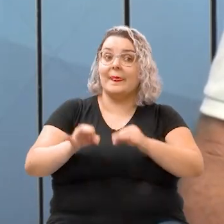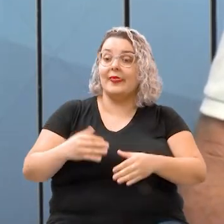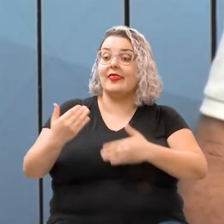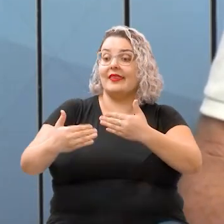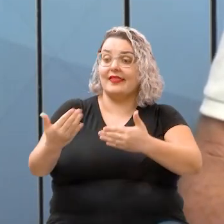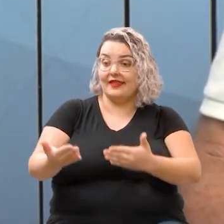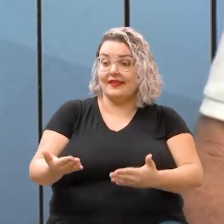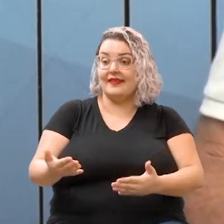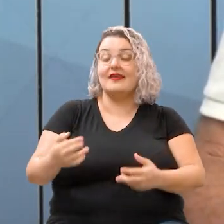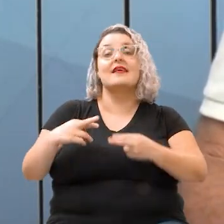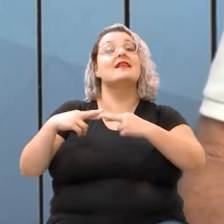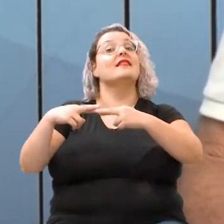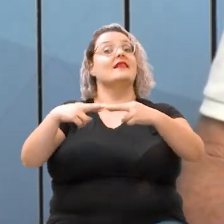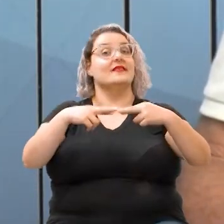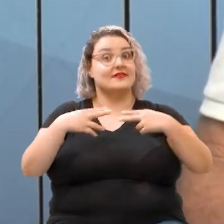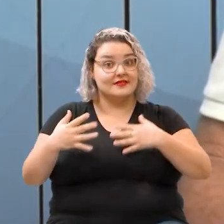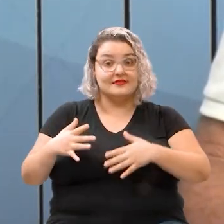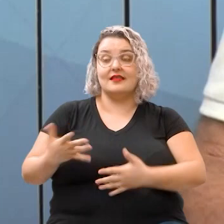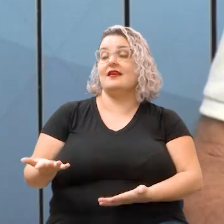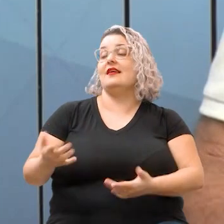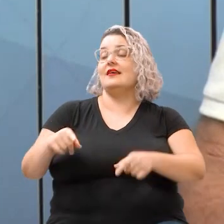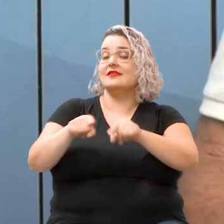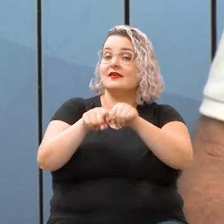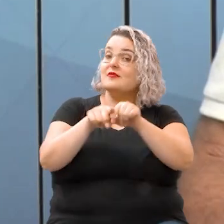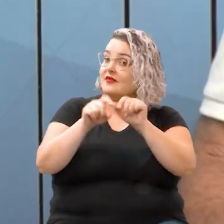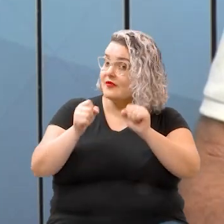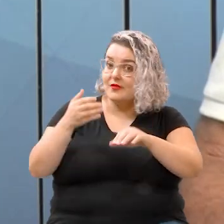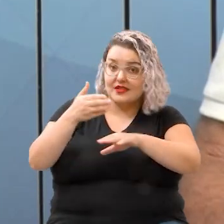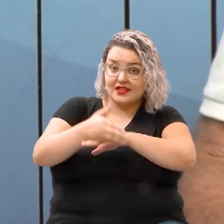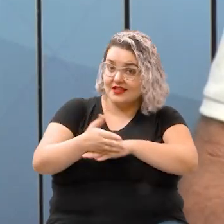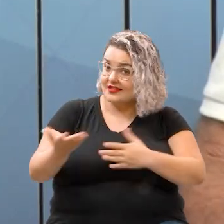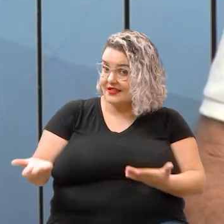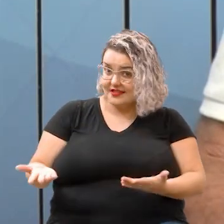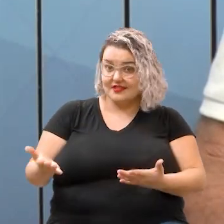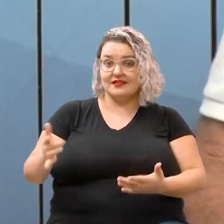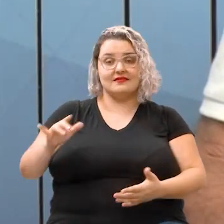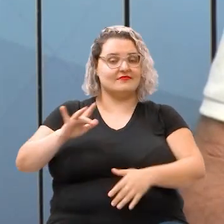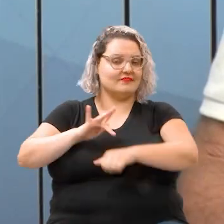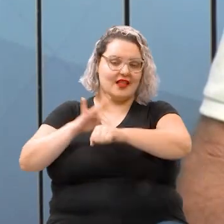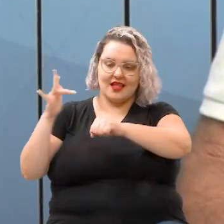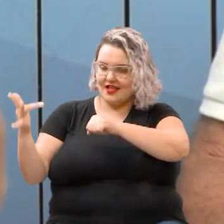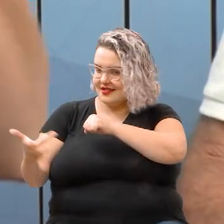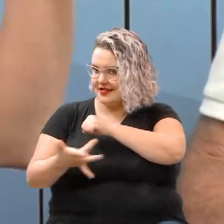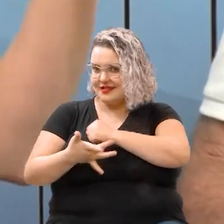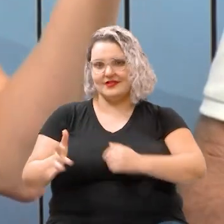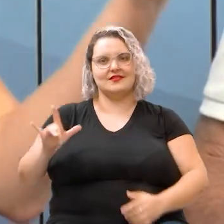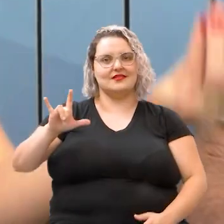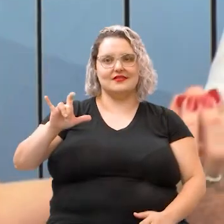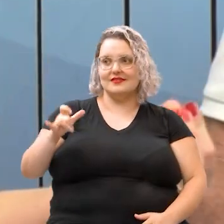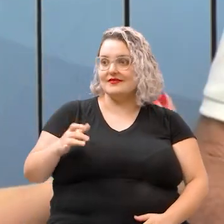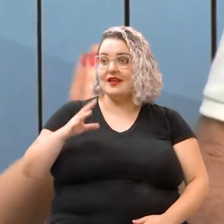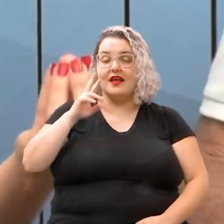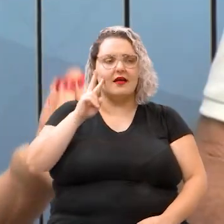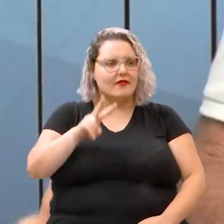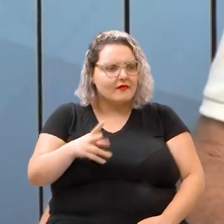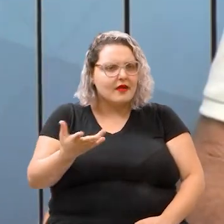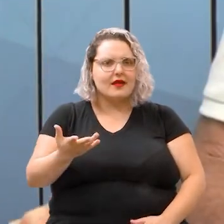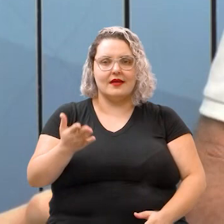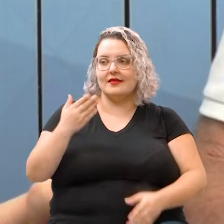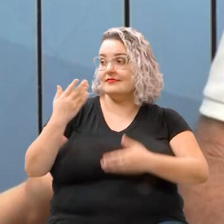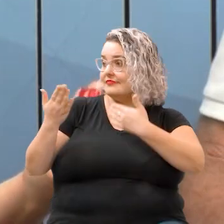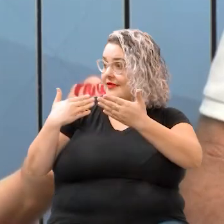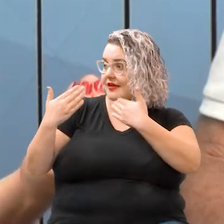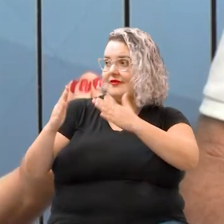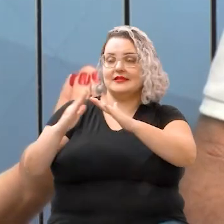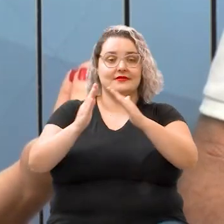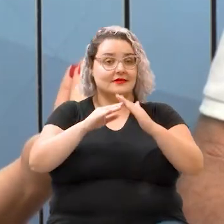fica também nas redes, né, as pessoas vão poder acessar o conteúdo, falar disso, descobrir, conversar com o vizinho. É assim que a gente